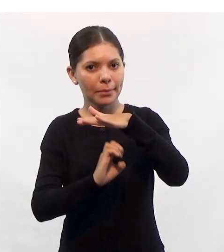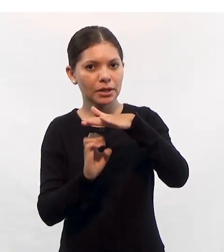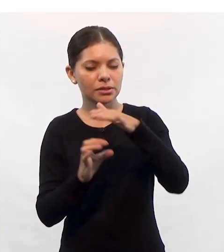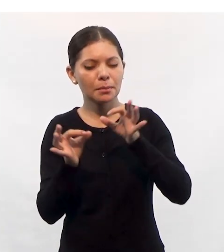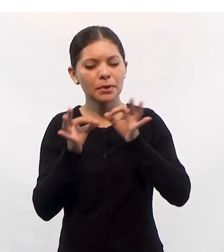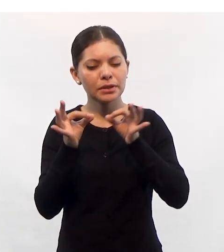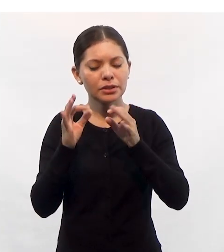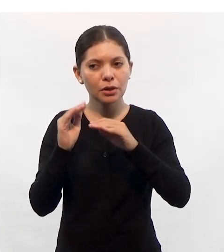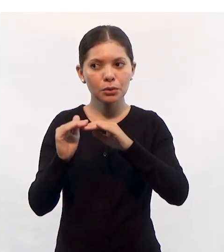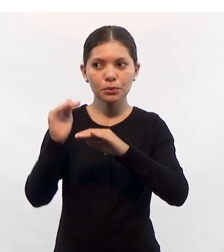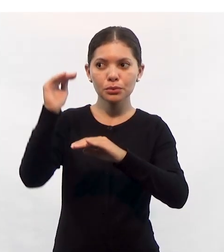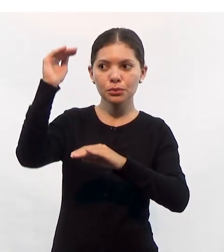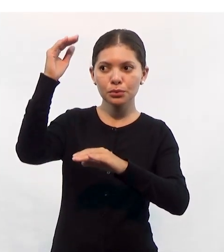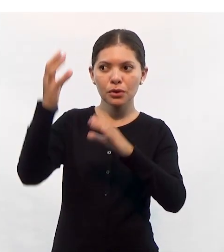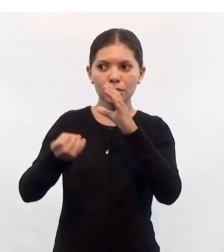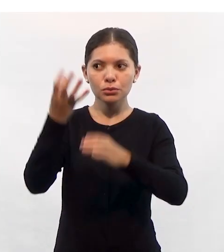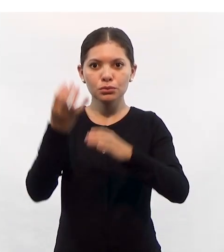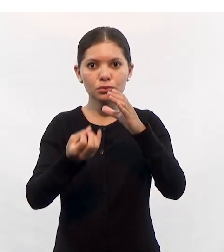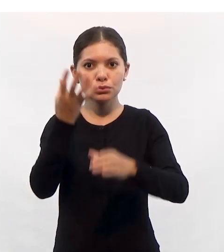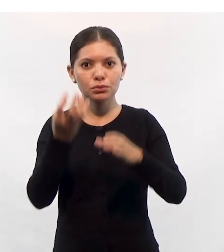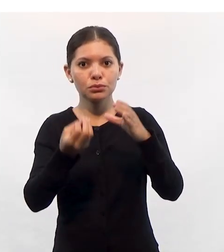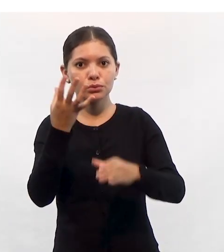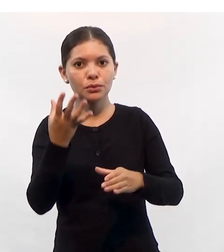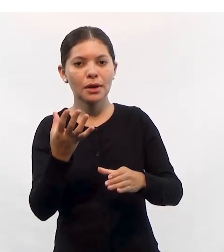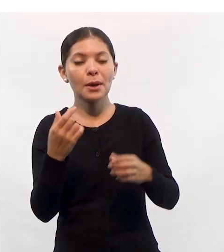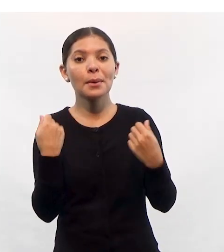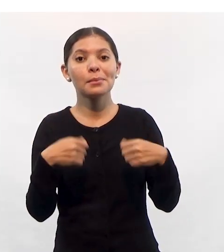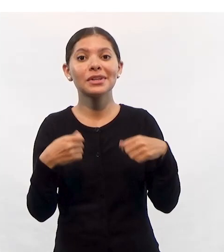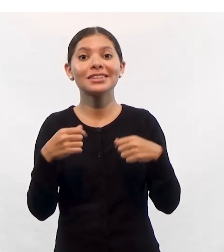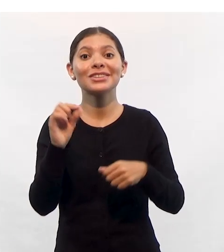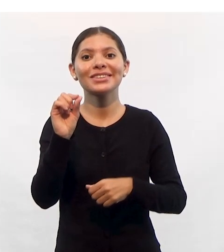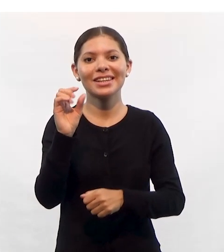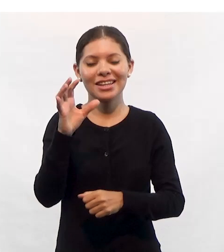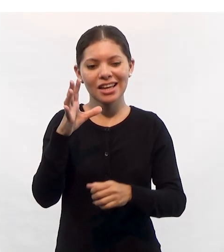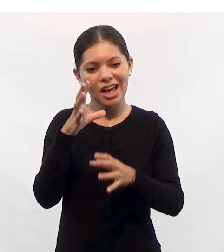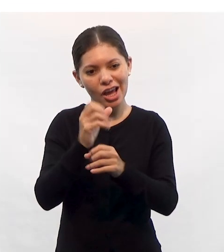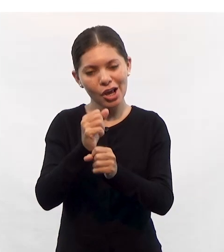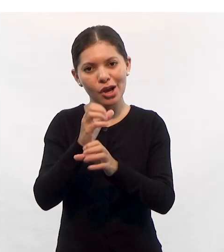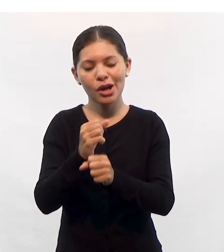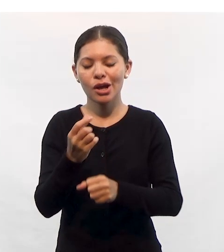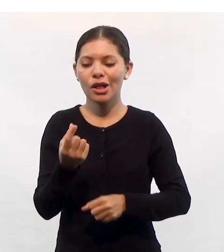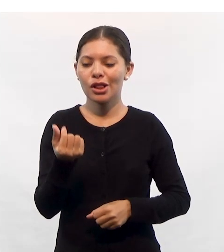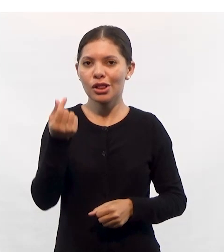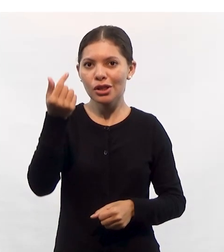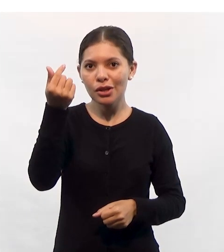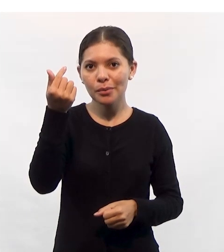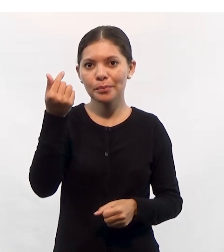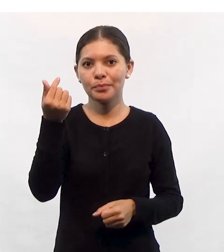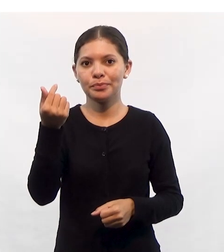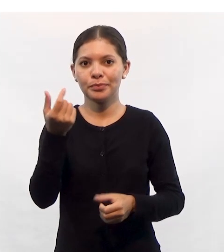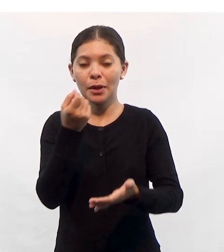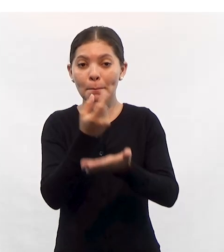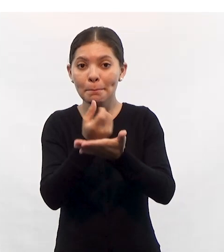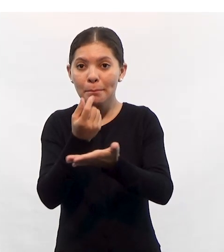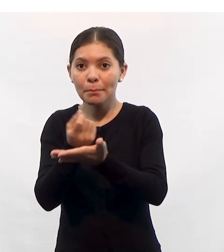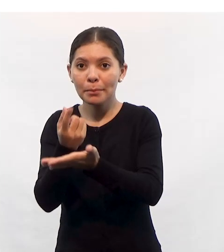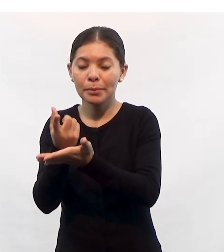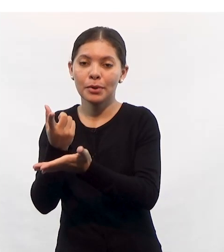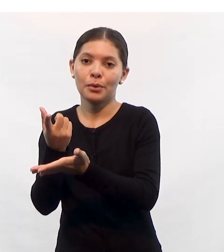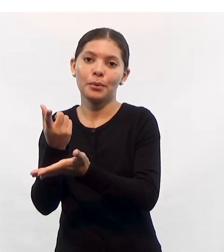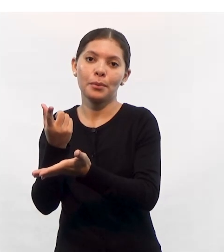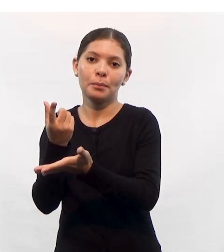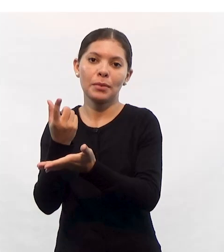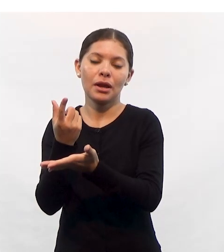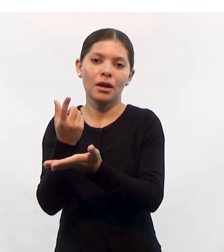a produção normalmente ela vai precisar de recursos financeiros para comprar insumos vai precisar de recursos financeiros